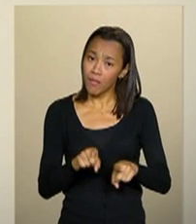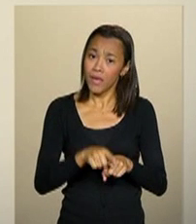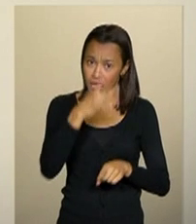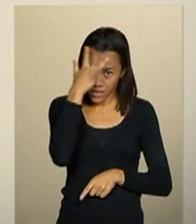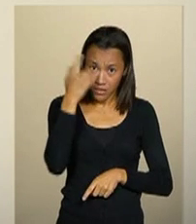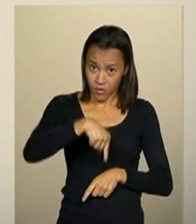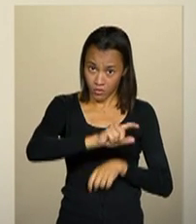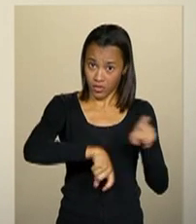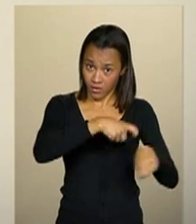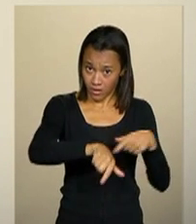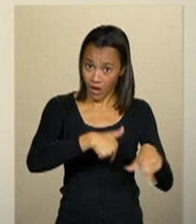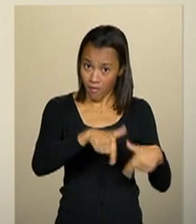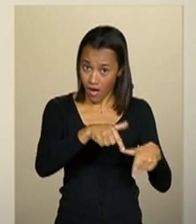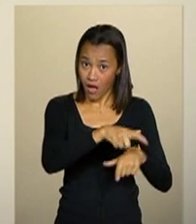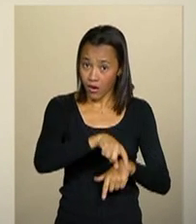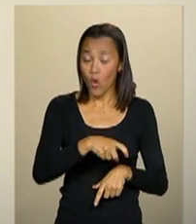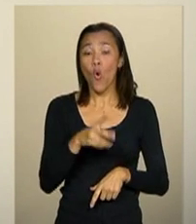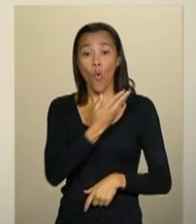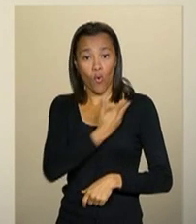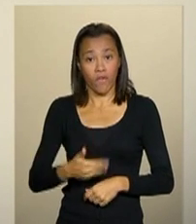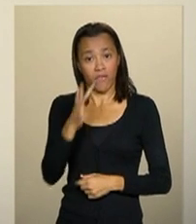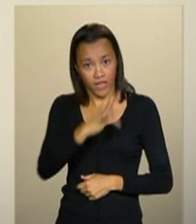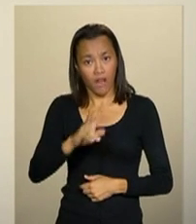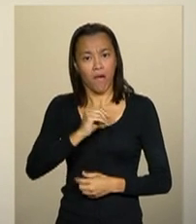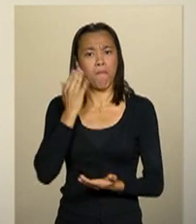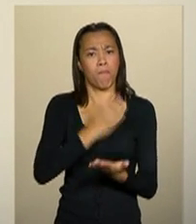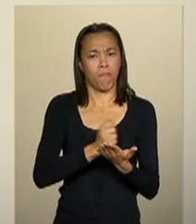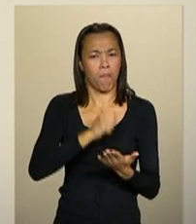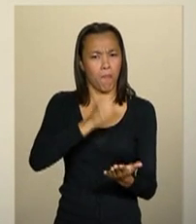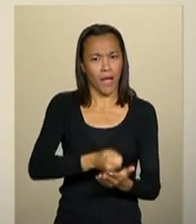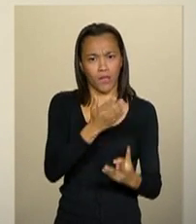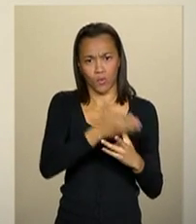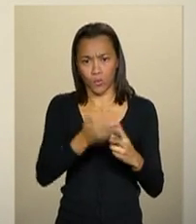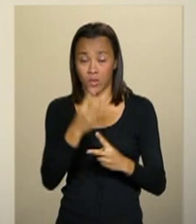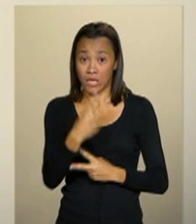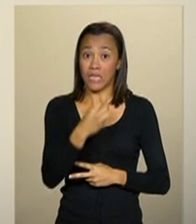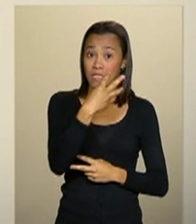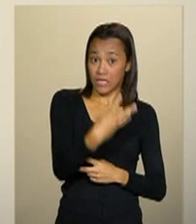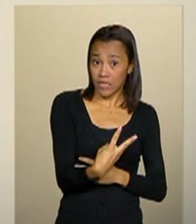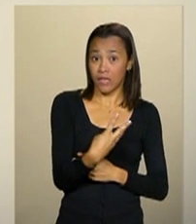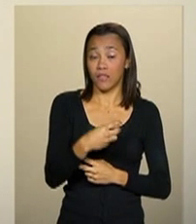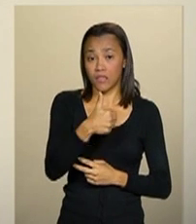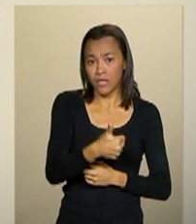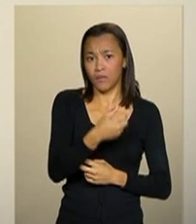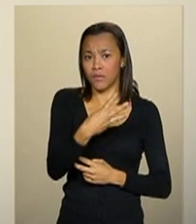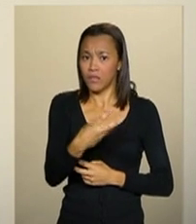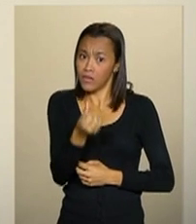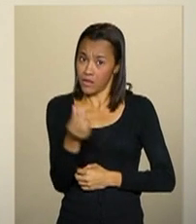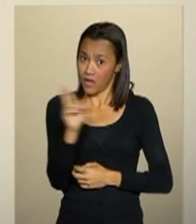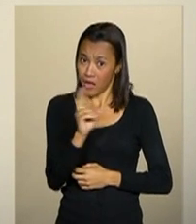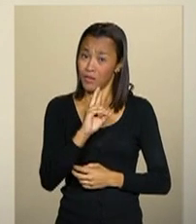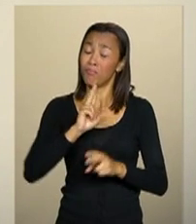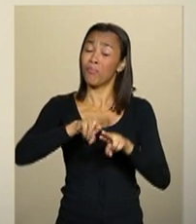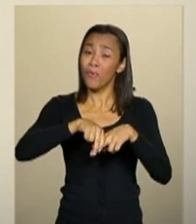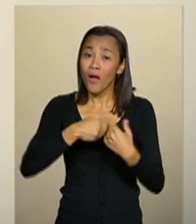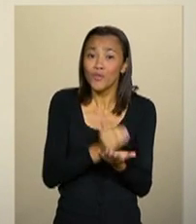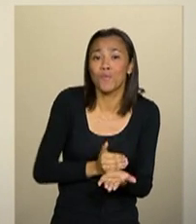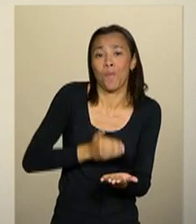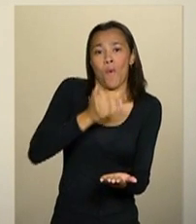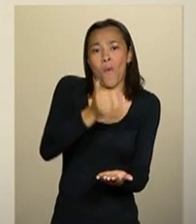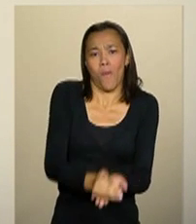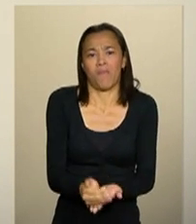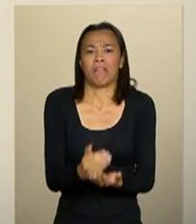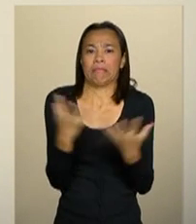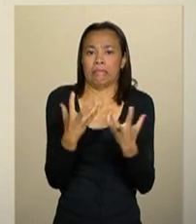esses agricultores o governo federal vai pagar mais duas parcelas de 136 reais por conta do prolongamento da seca